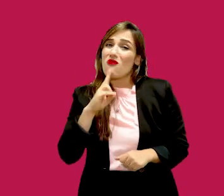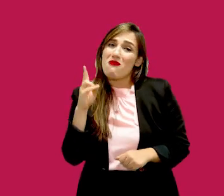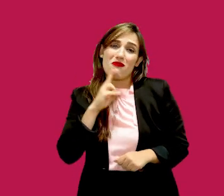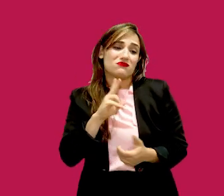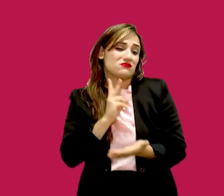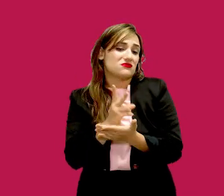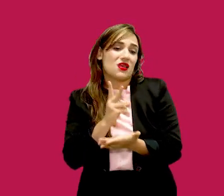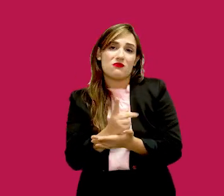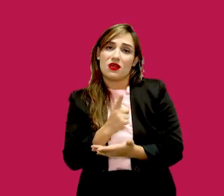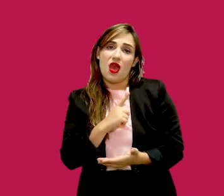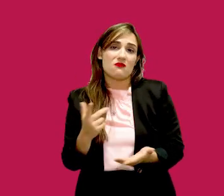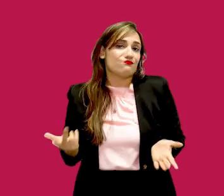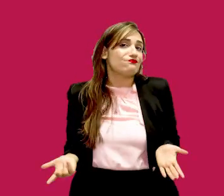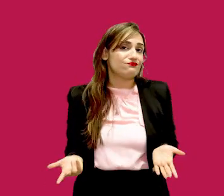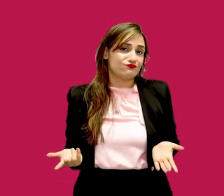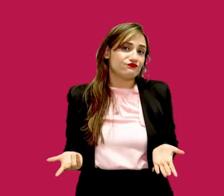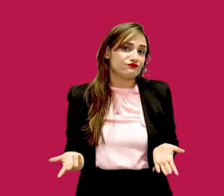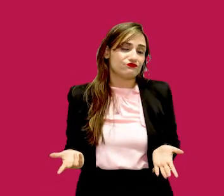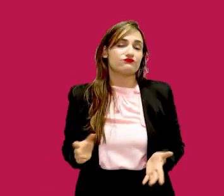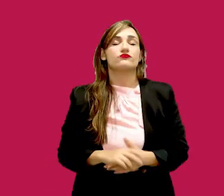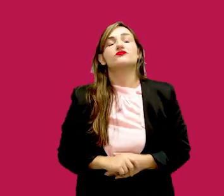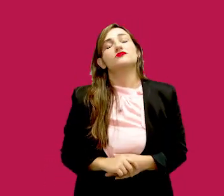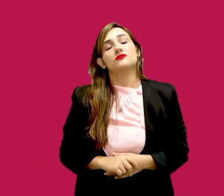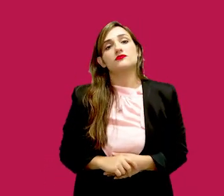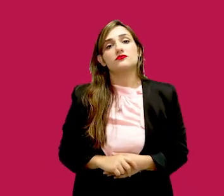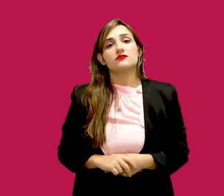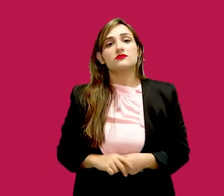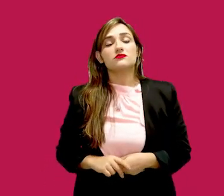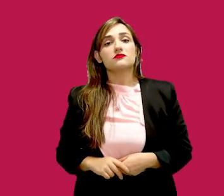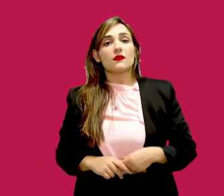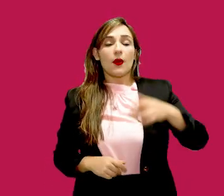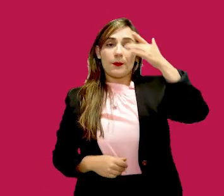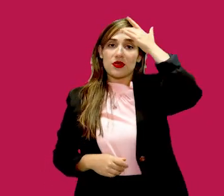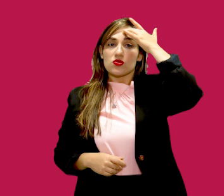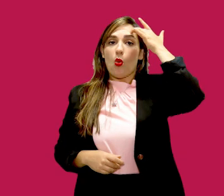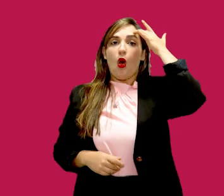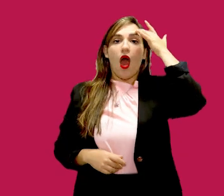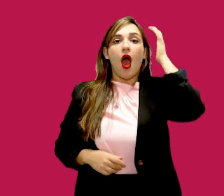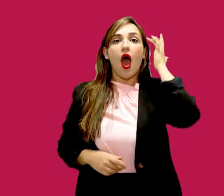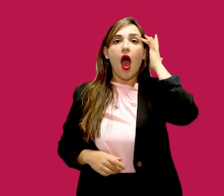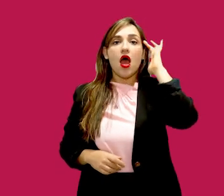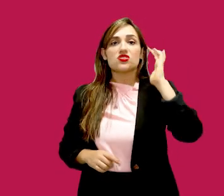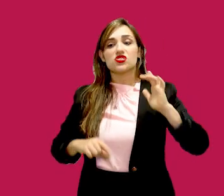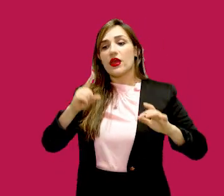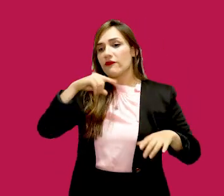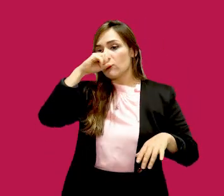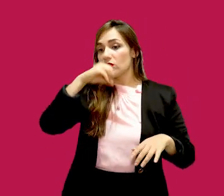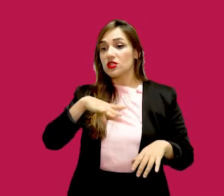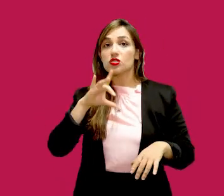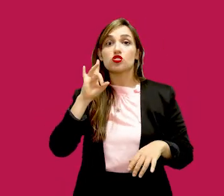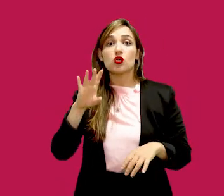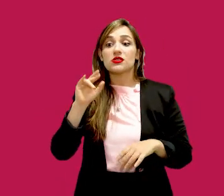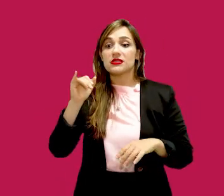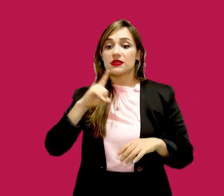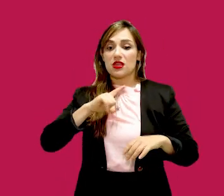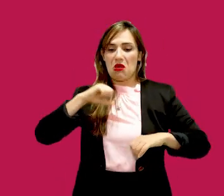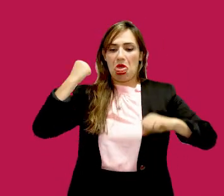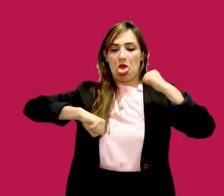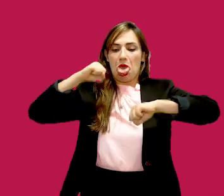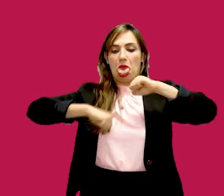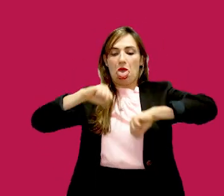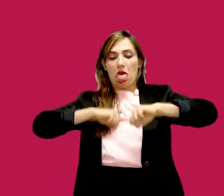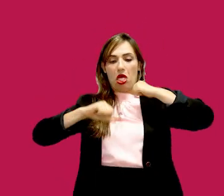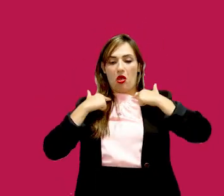e as pessoas acreditam que é apenas violência quando há agressão física, e isso não é verdade. A